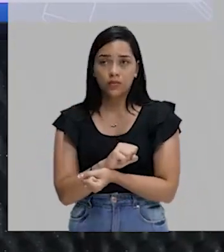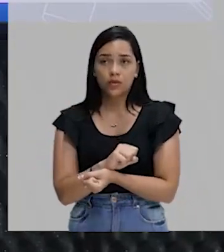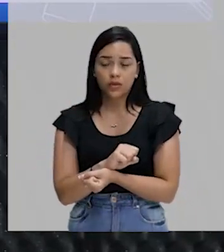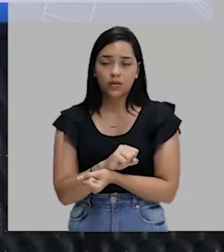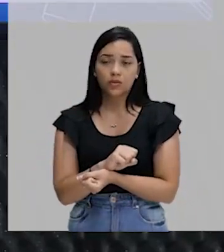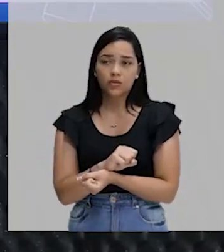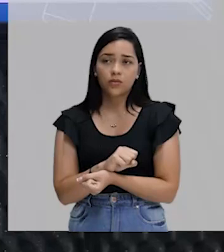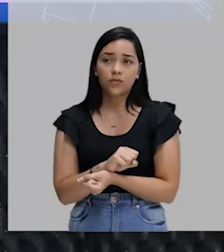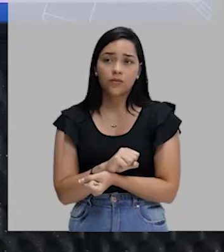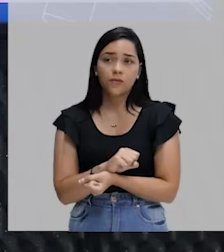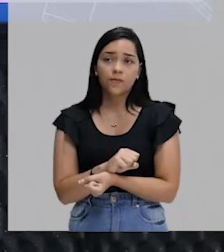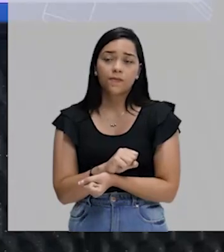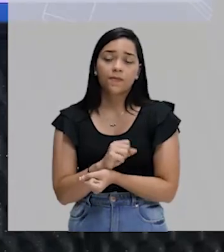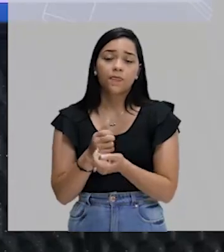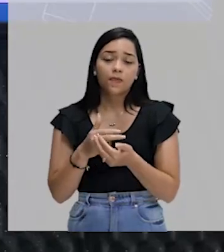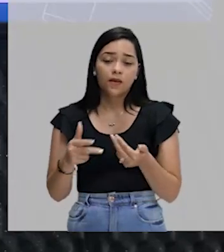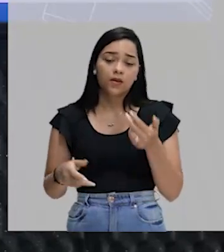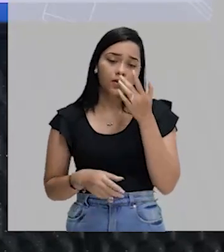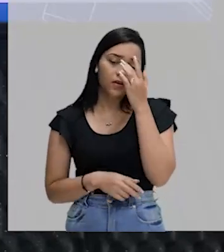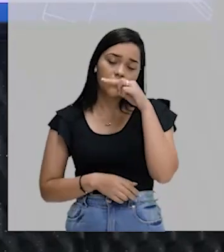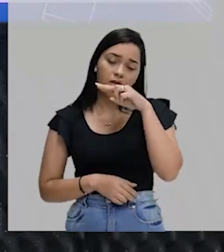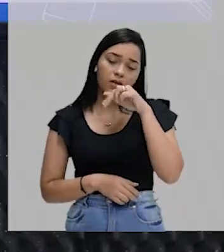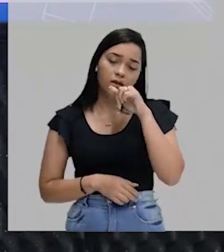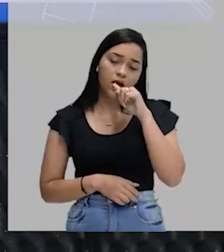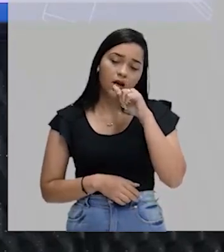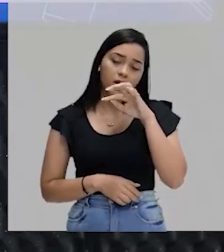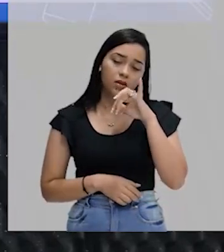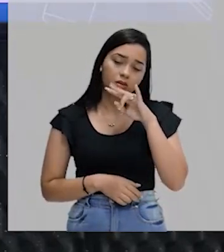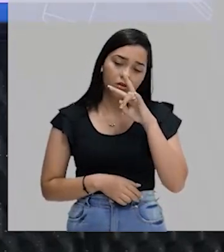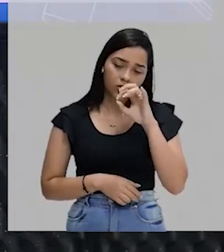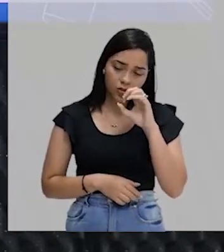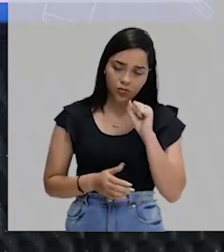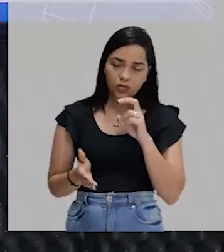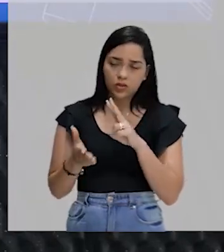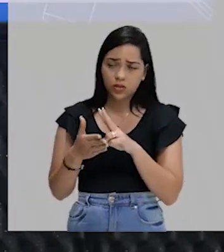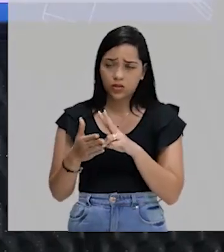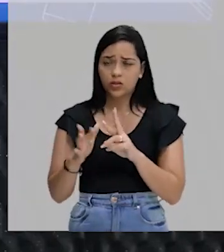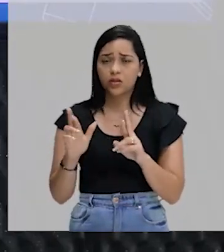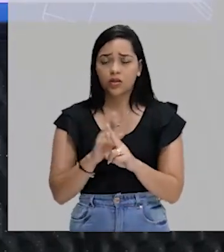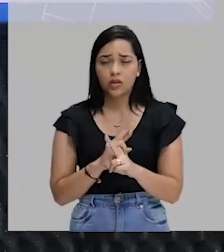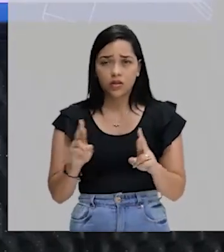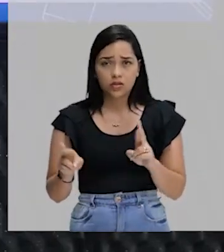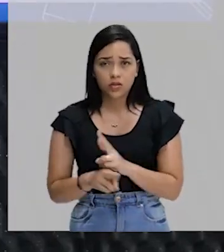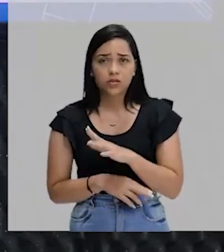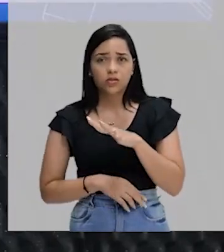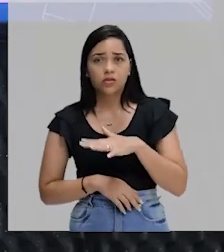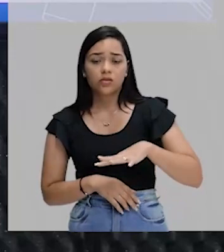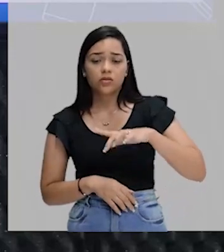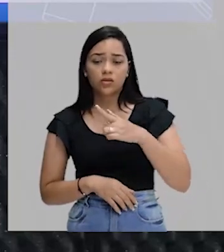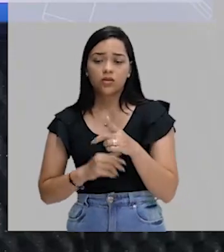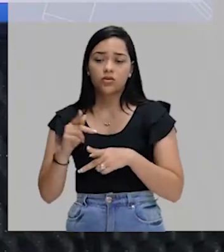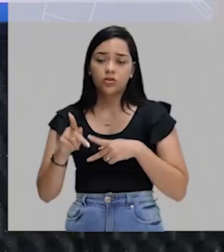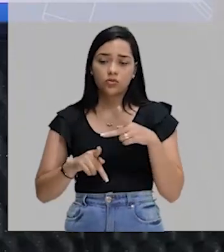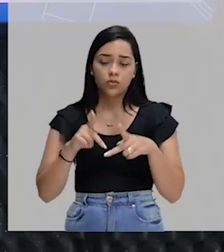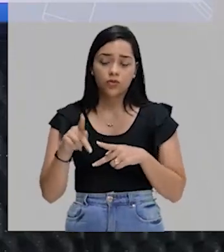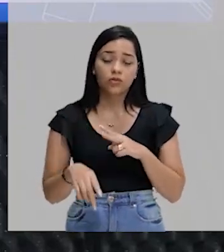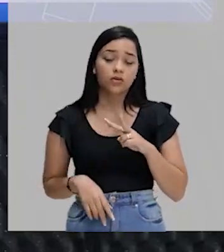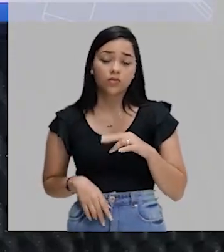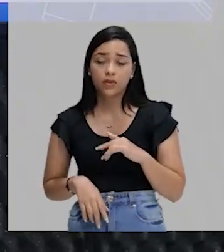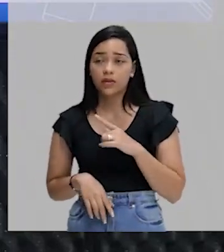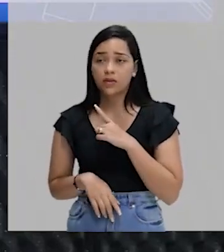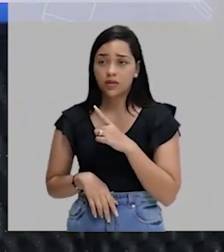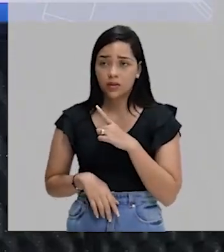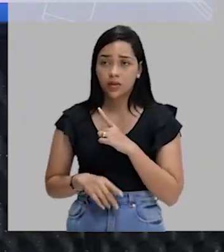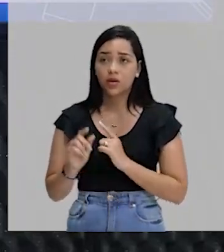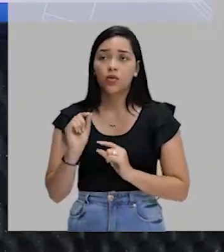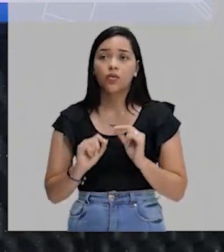e escravização dos nativos. Daí essa disputa desse território de Sete Povos das Missões, o que vai acabar,